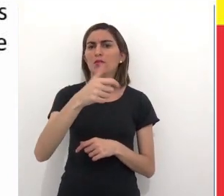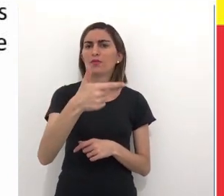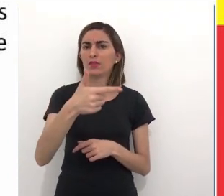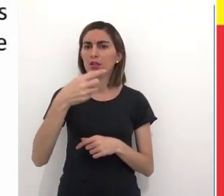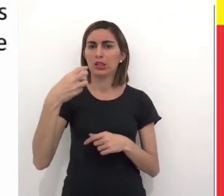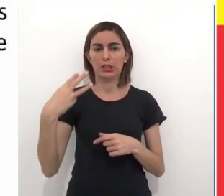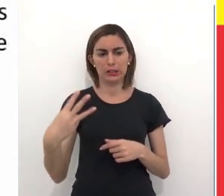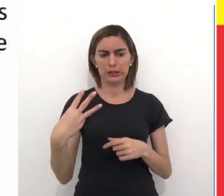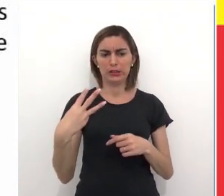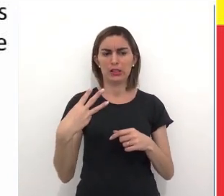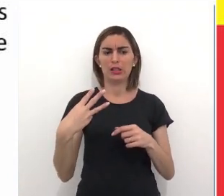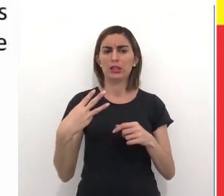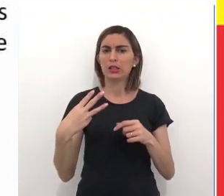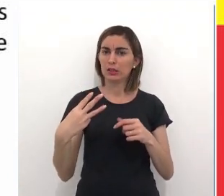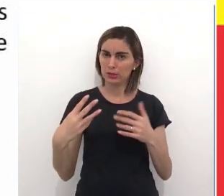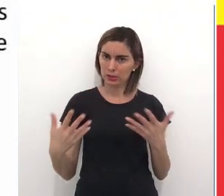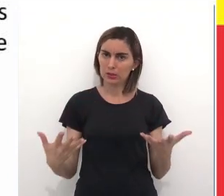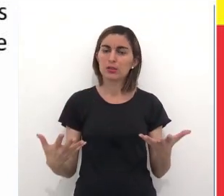de